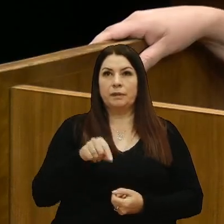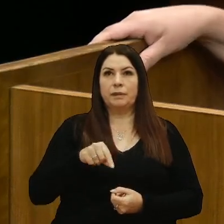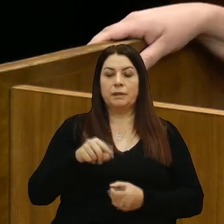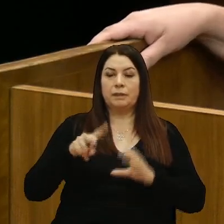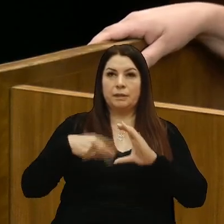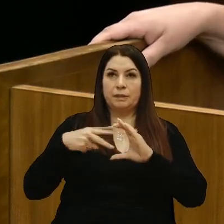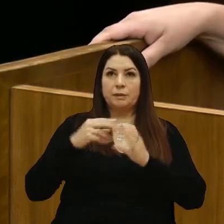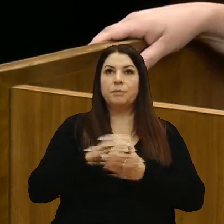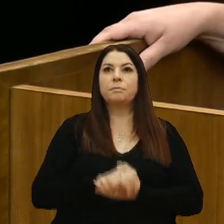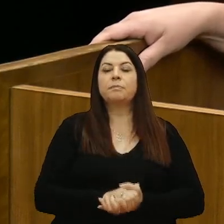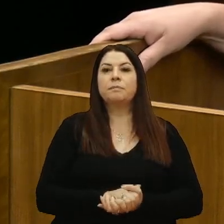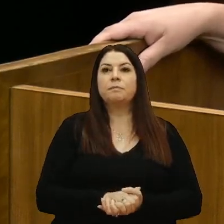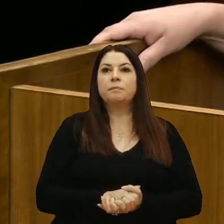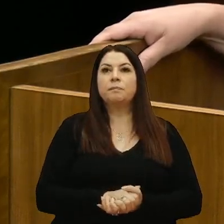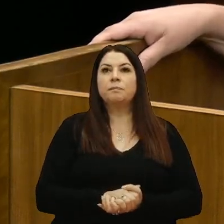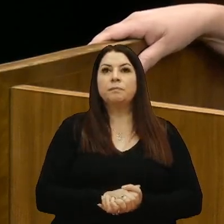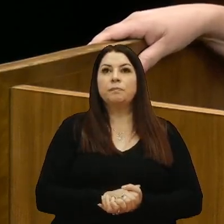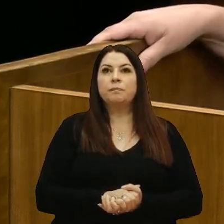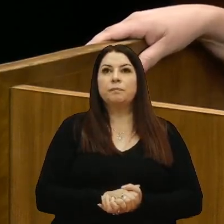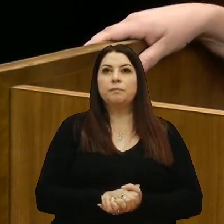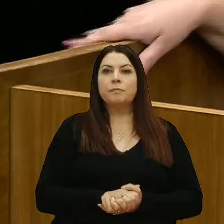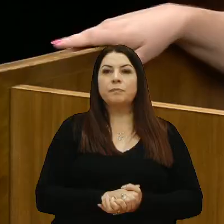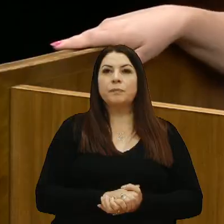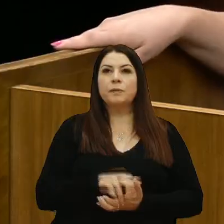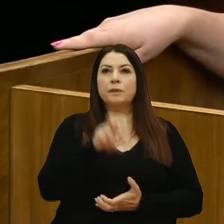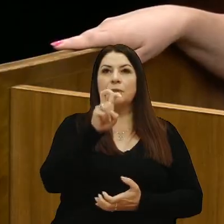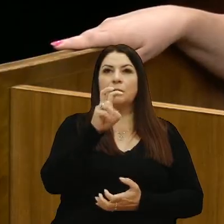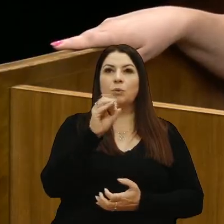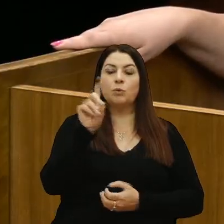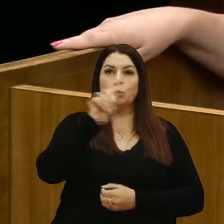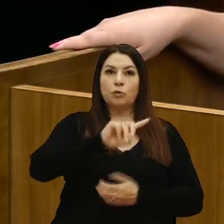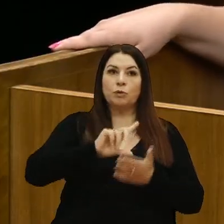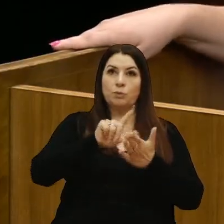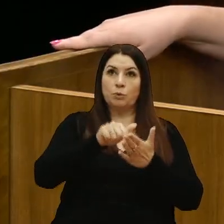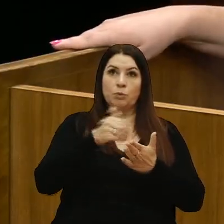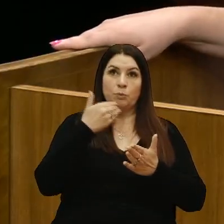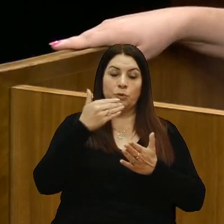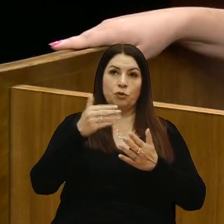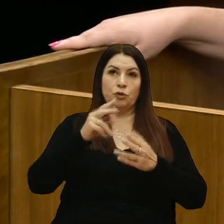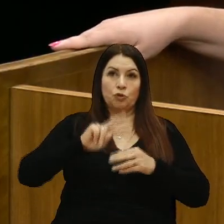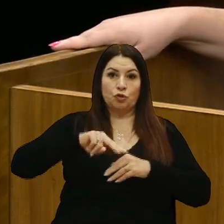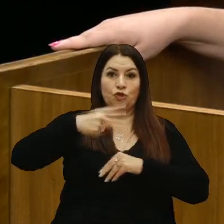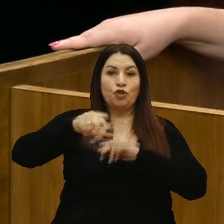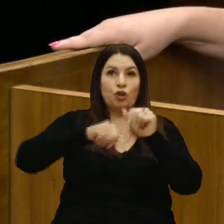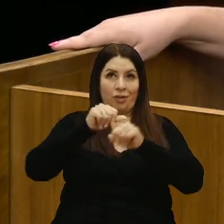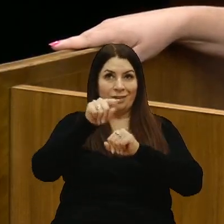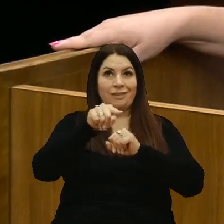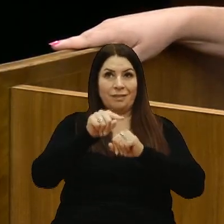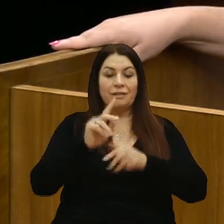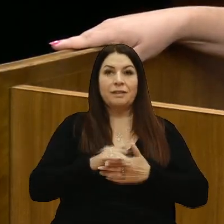Câmara de Vereadores, 50 dias após o pedido de vistas,